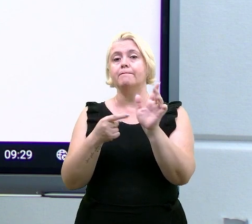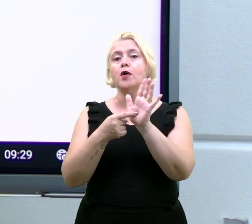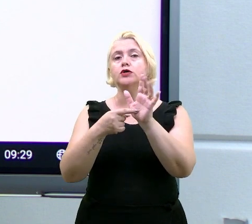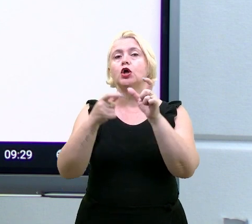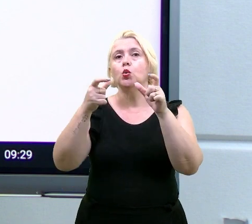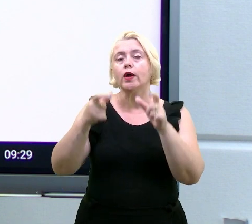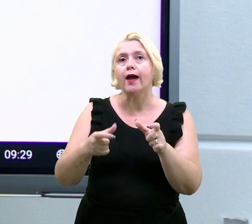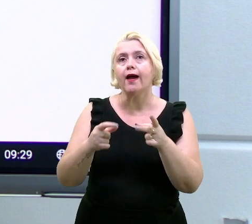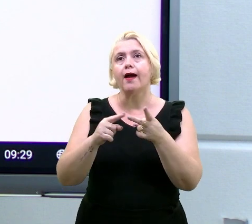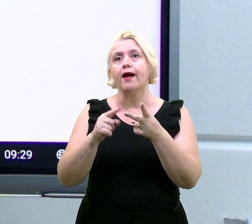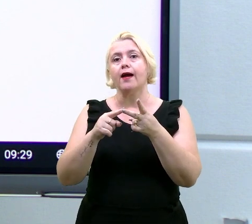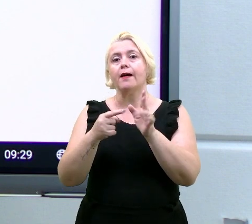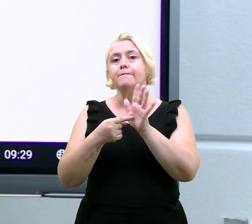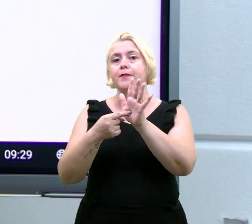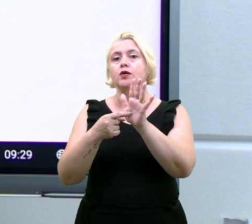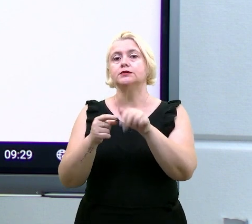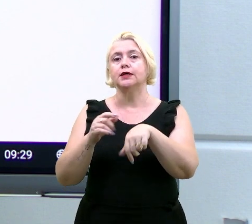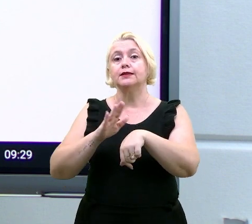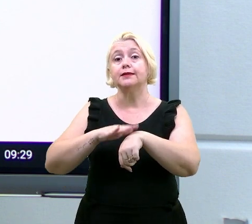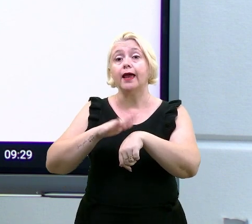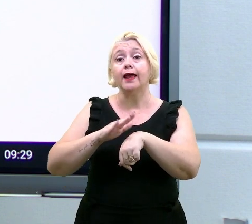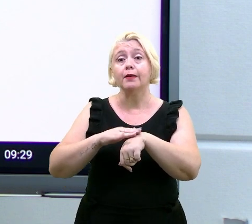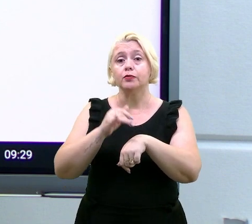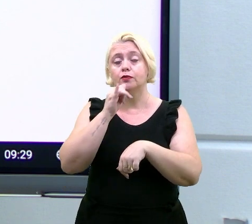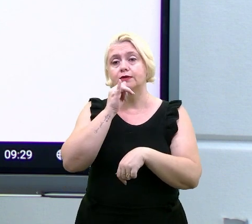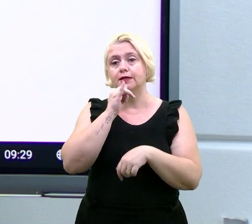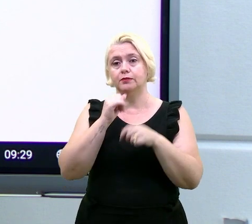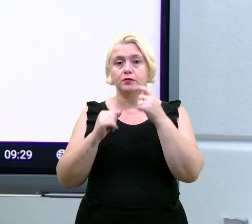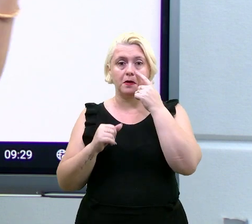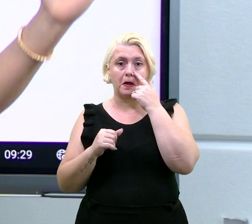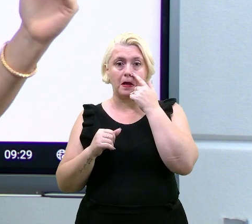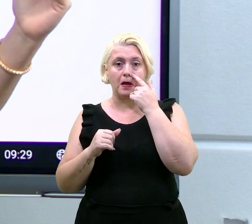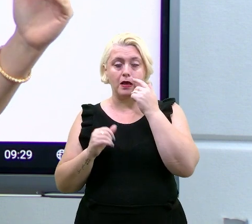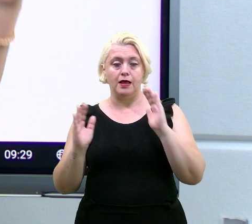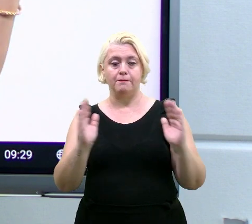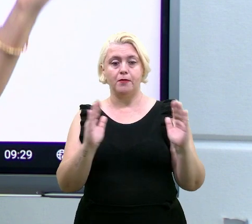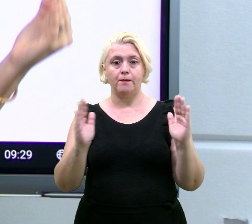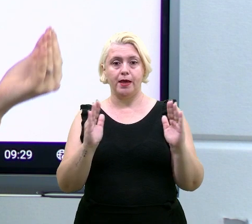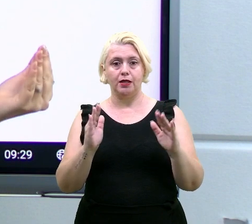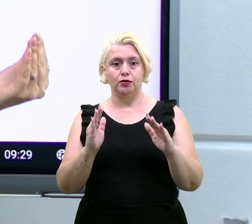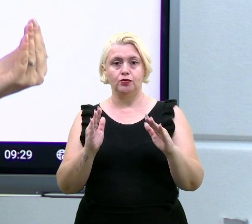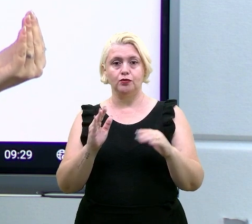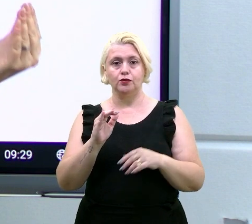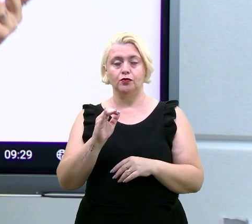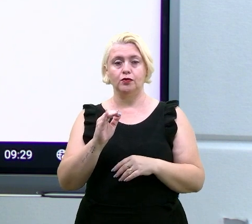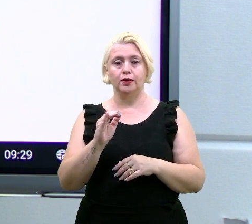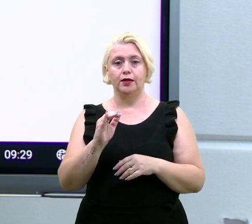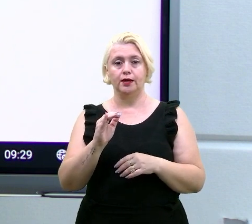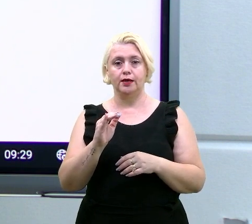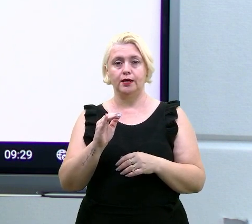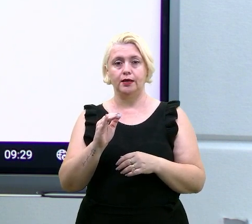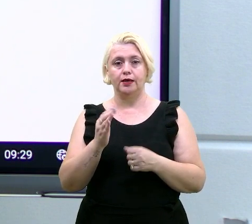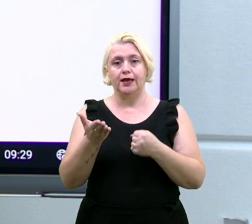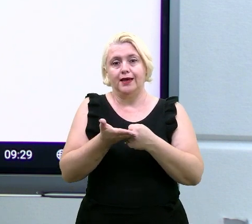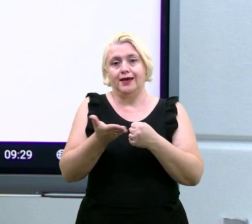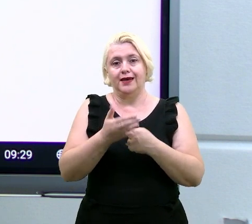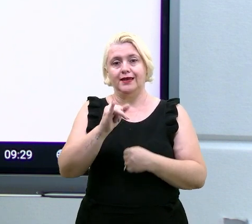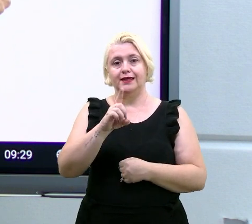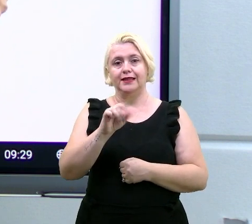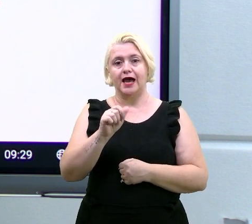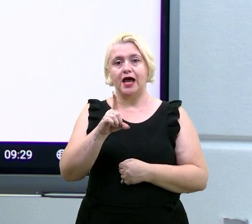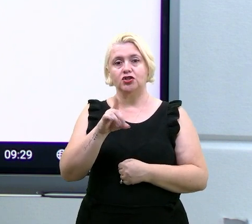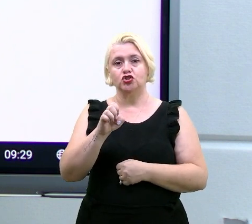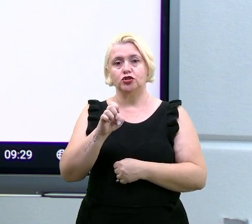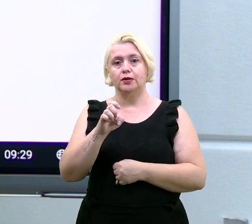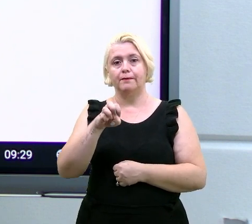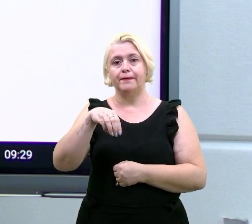elas indicam tempo é muito comum a gente fazer isso por exemplo na Idade Média vírgula então esse tempo naquela